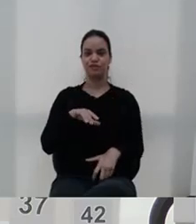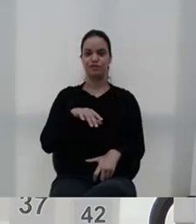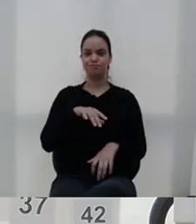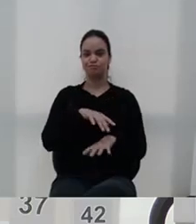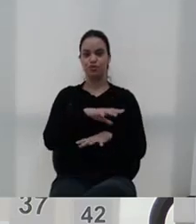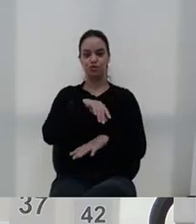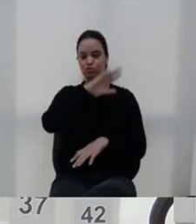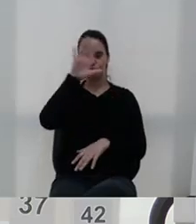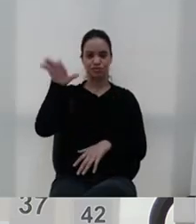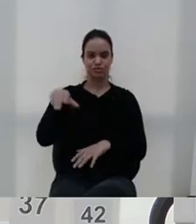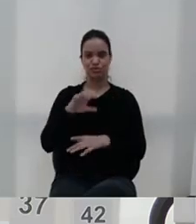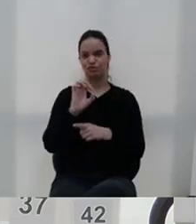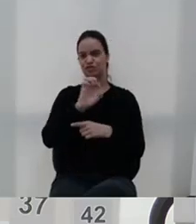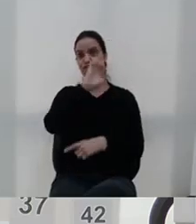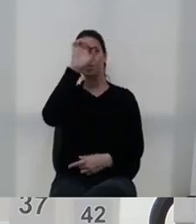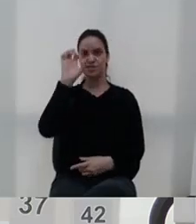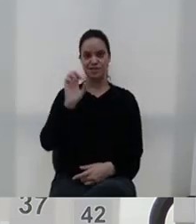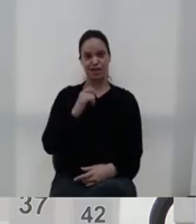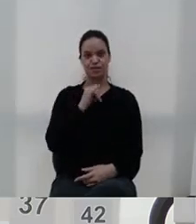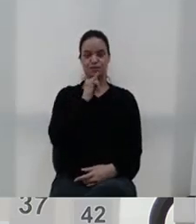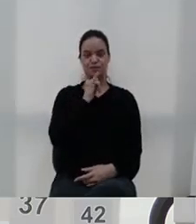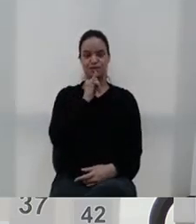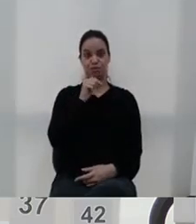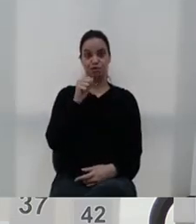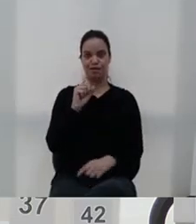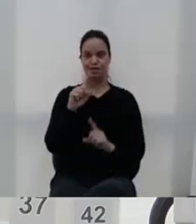Santa Catarina, por exemplo.